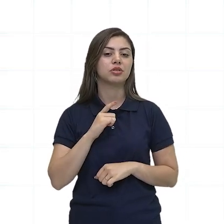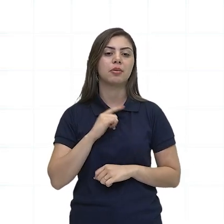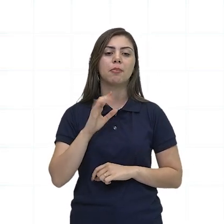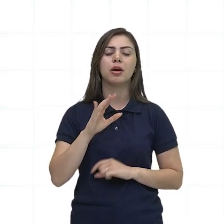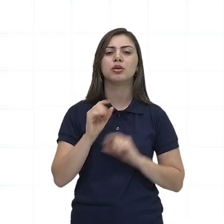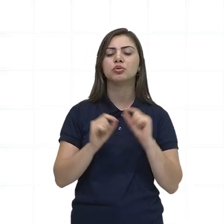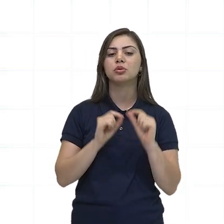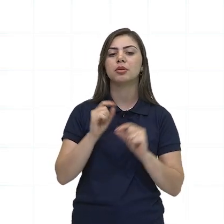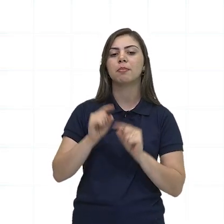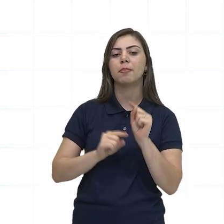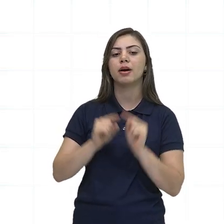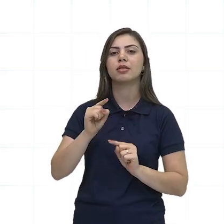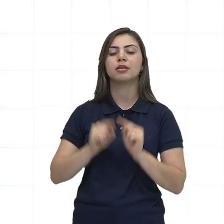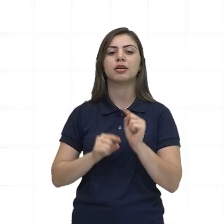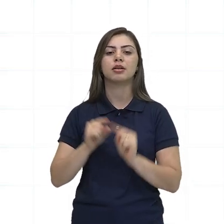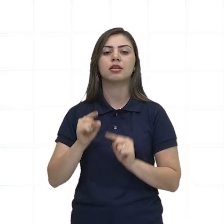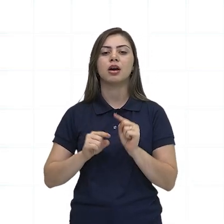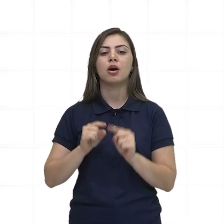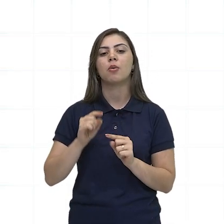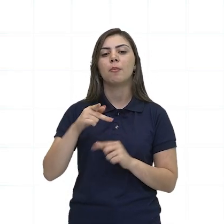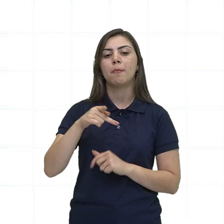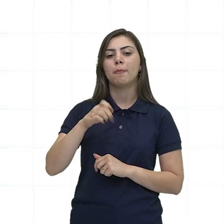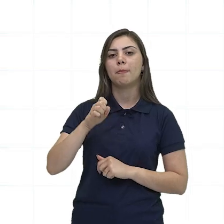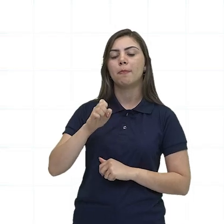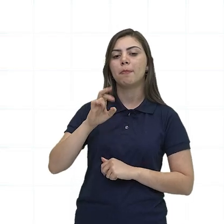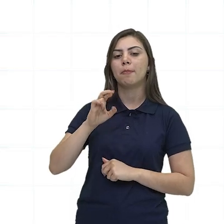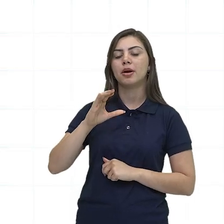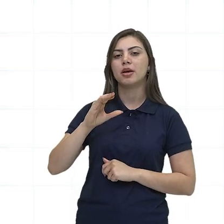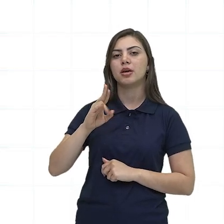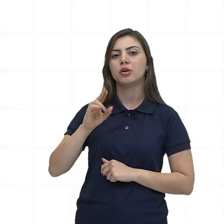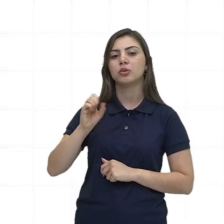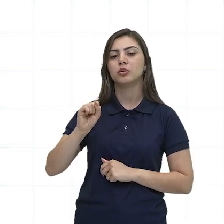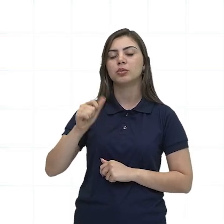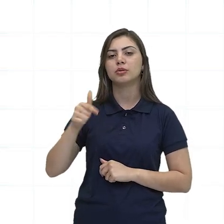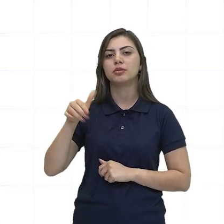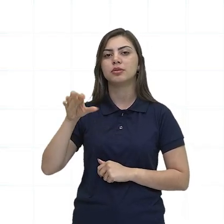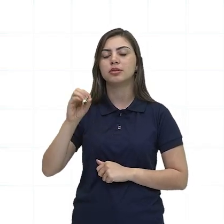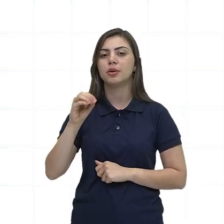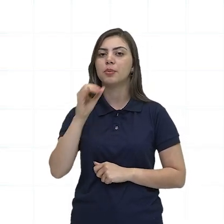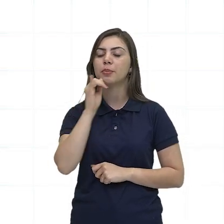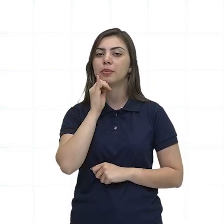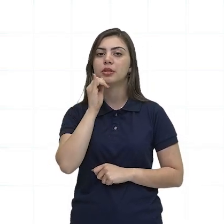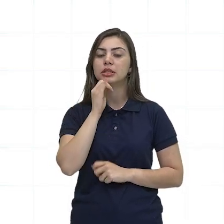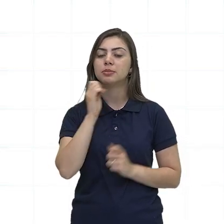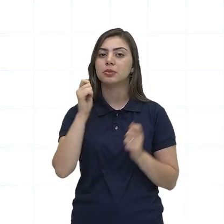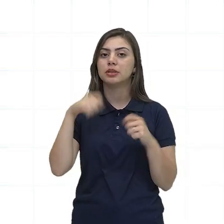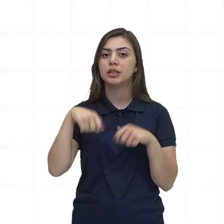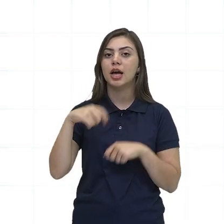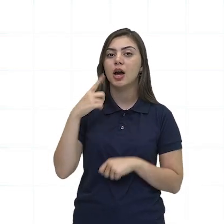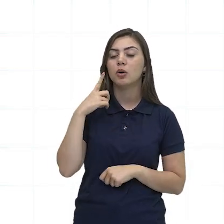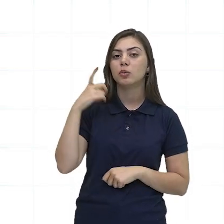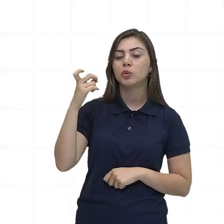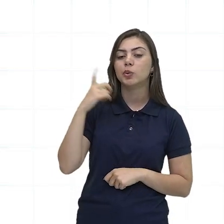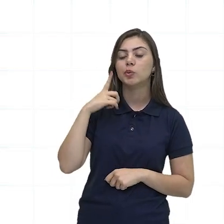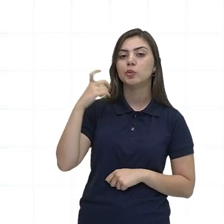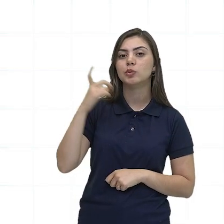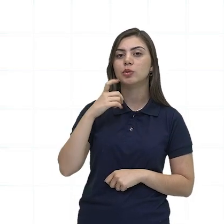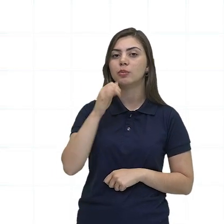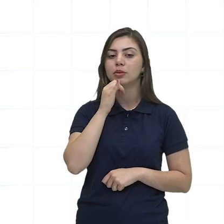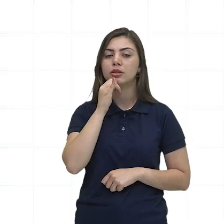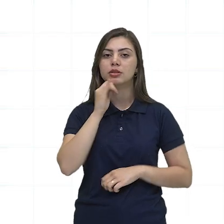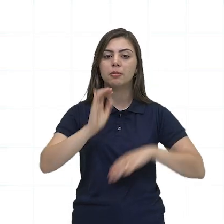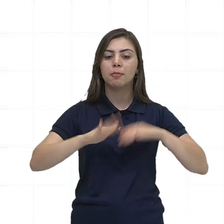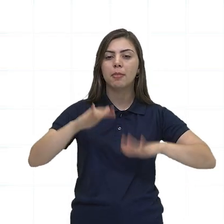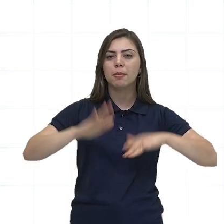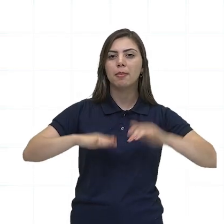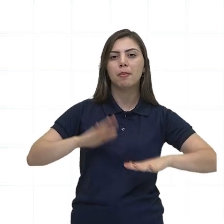são instrumentos de percussão? São aqueles instrumentos onde a gente consegue obter um som a partir da sua batida,